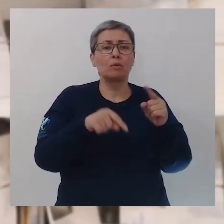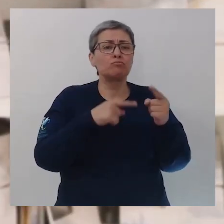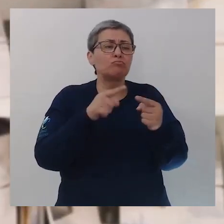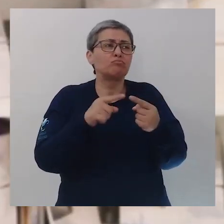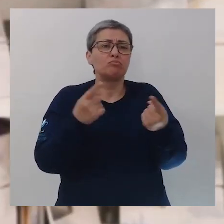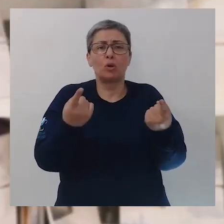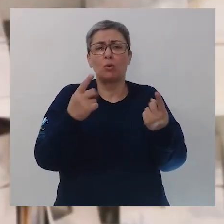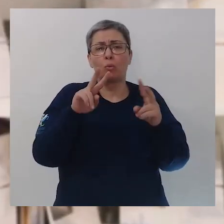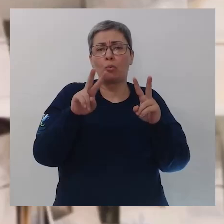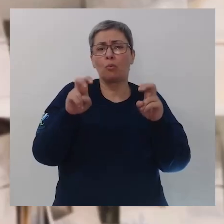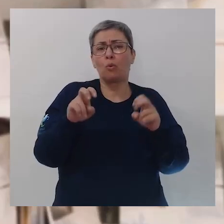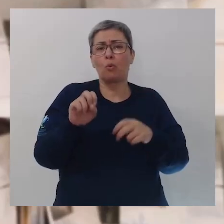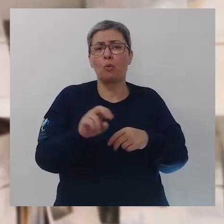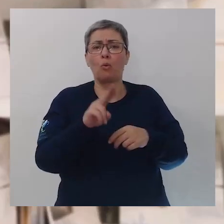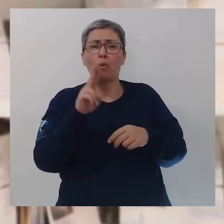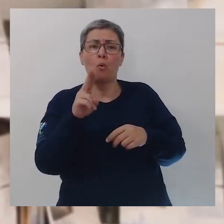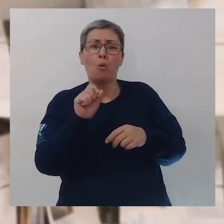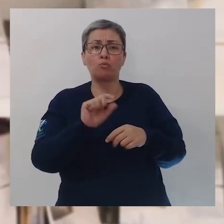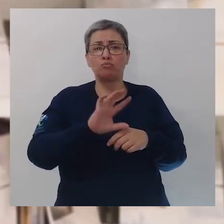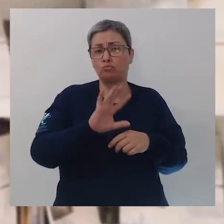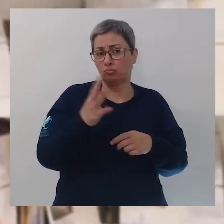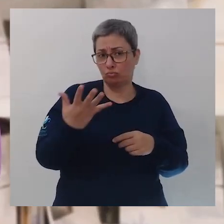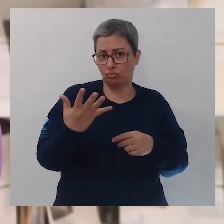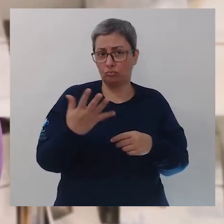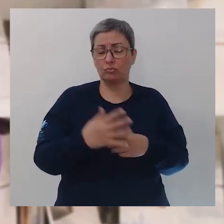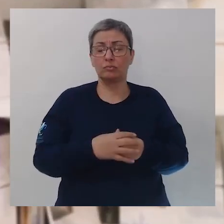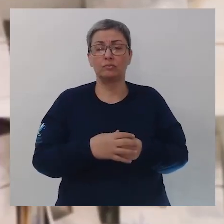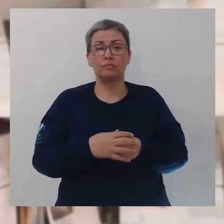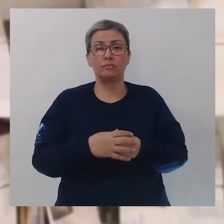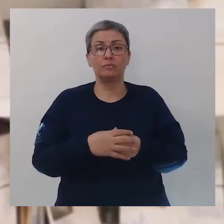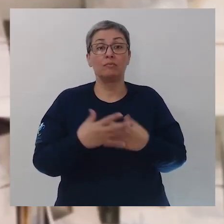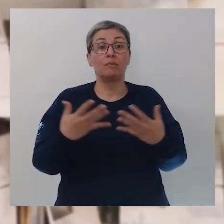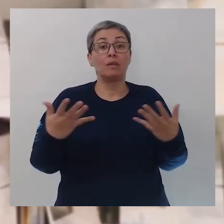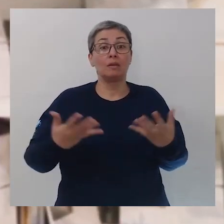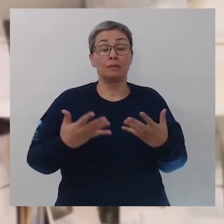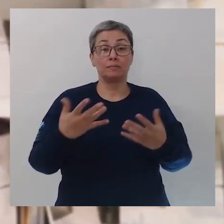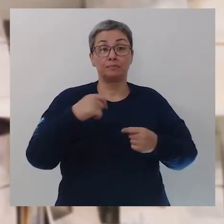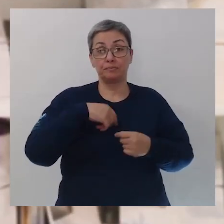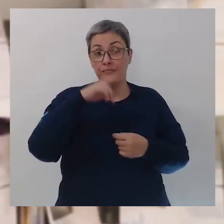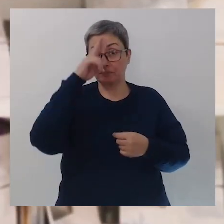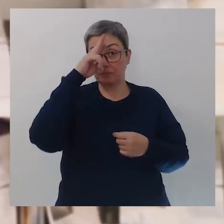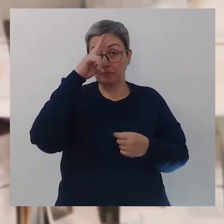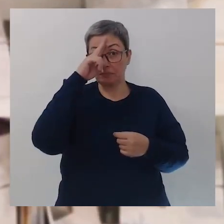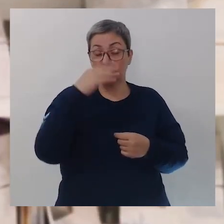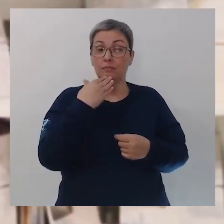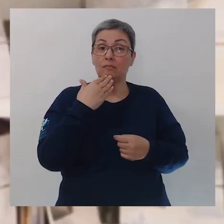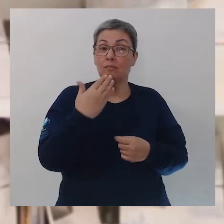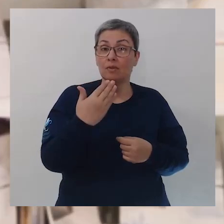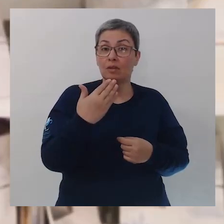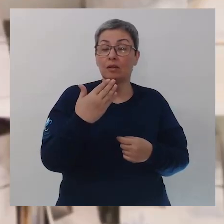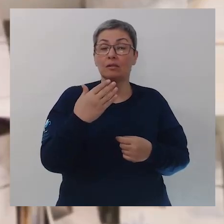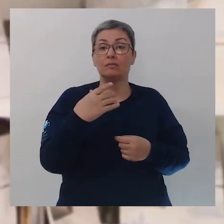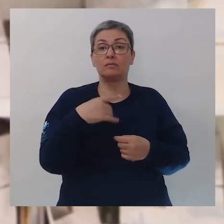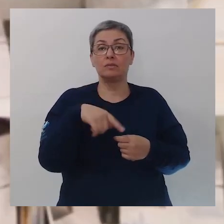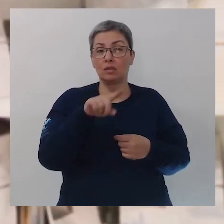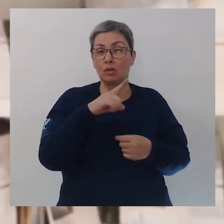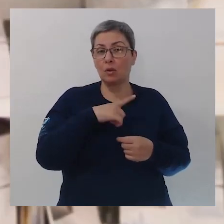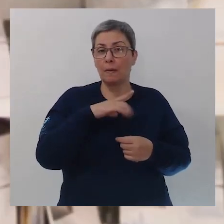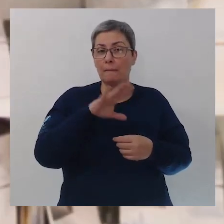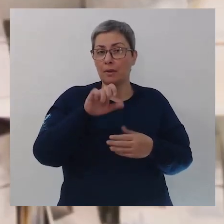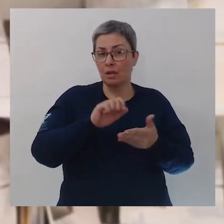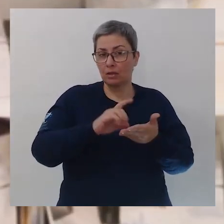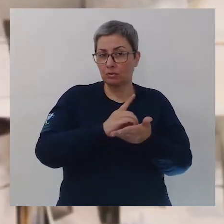Sobre determinado assunto ou fato, ok? Bom, lembra que eu pedi